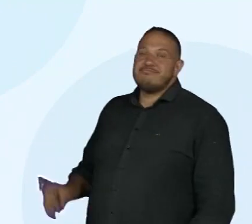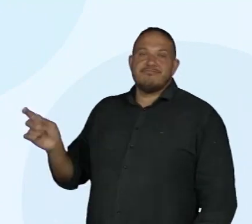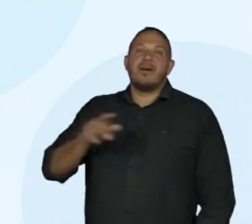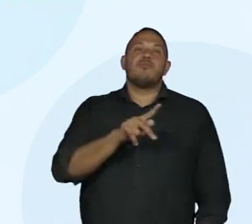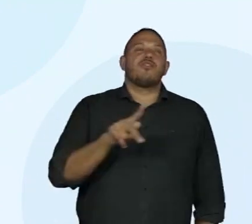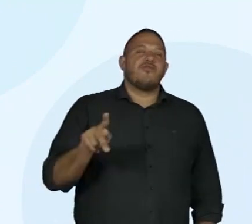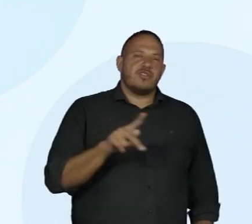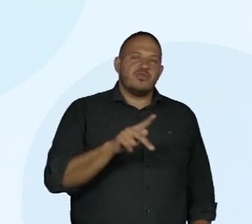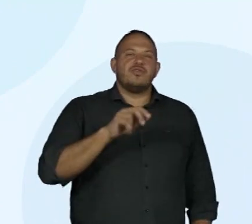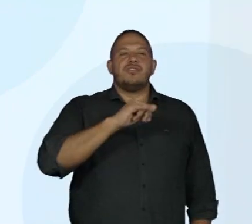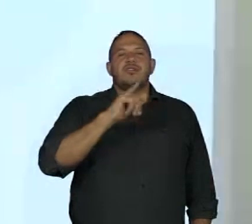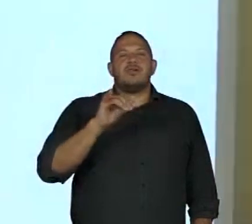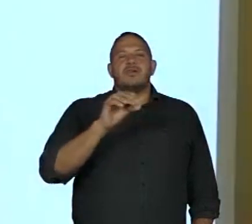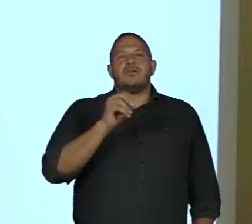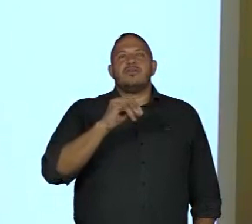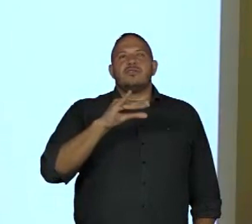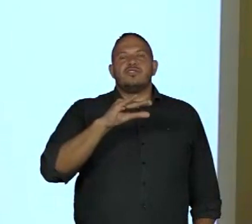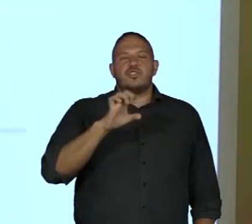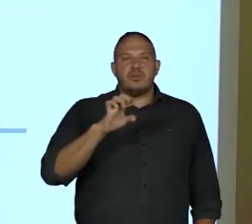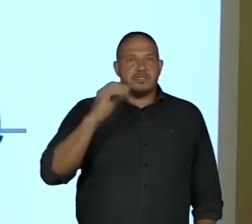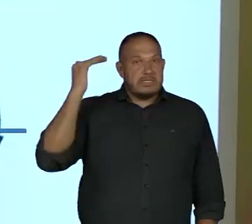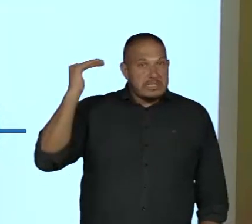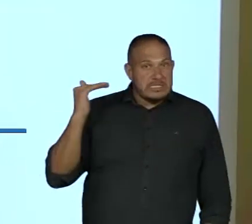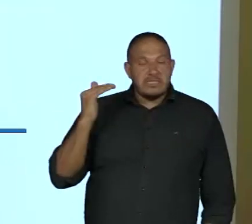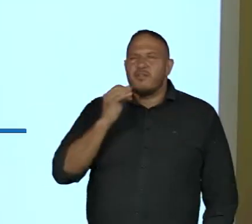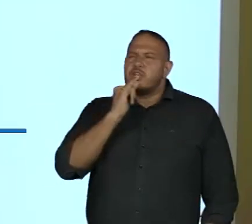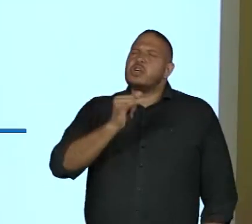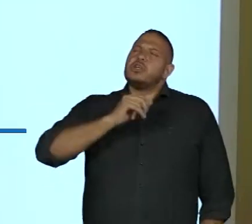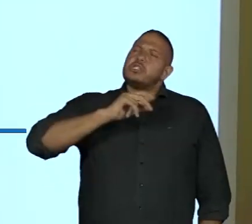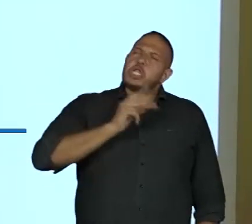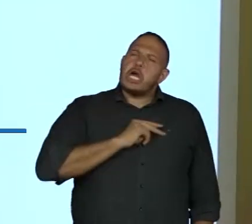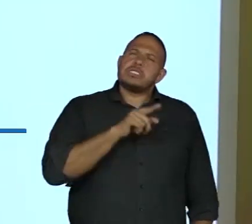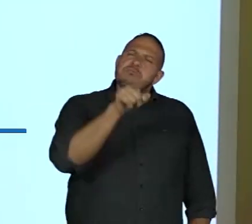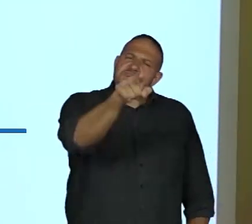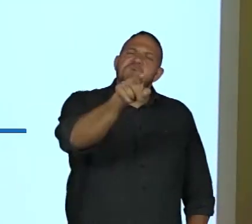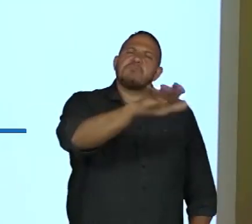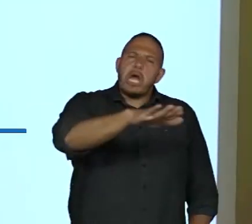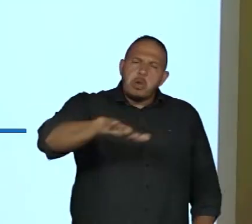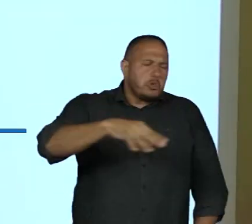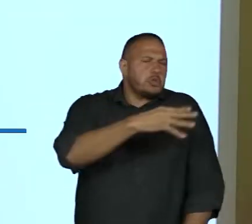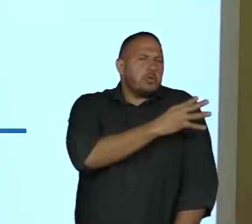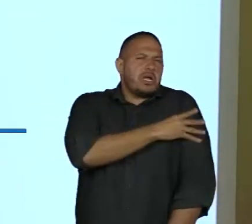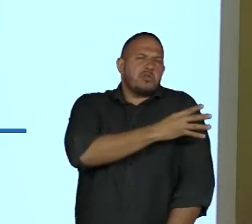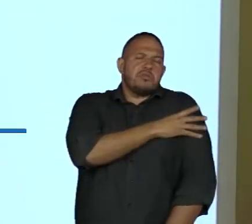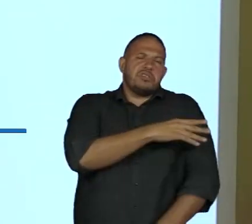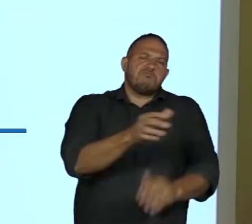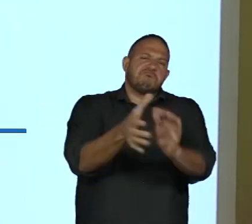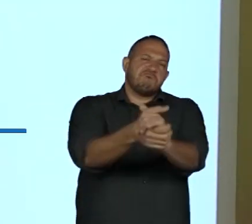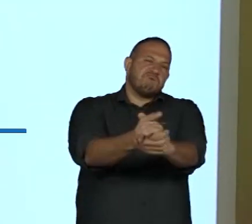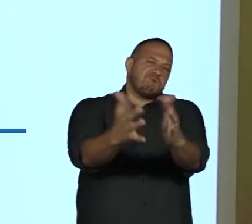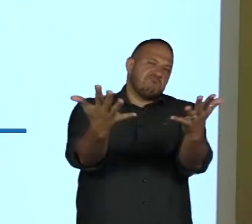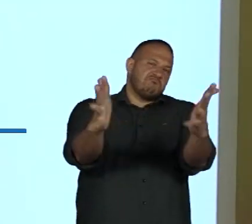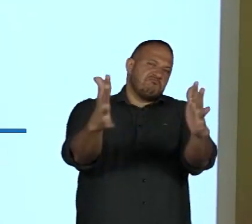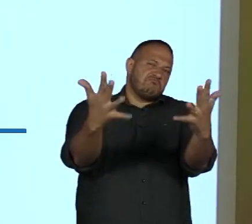meu carinho, como o quarto ano está respeitando o chat, contribuindo com a aula e deixando a